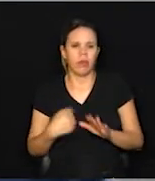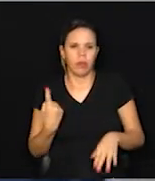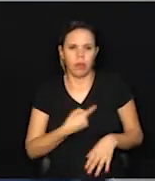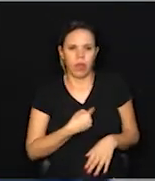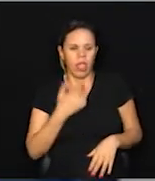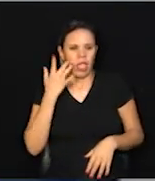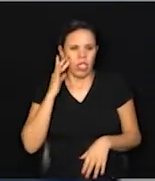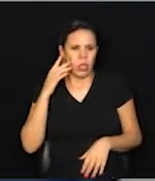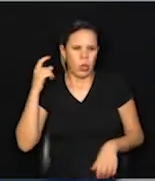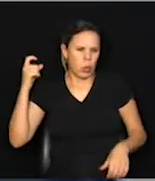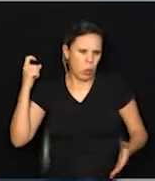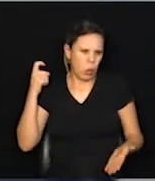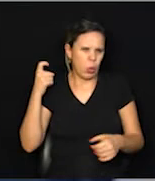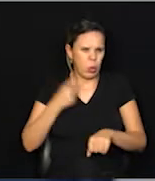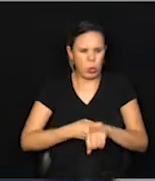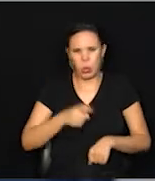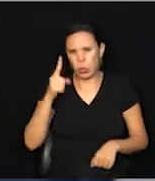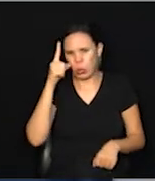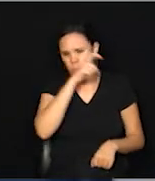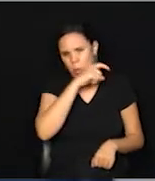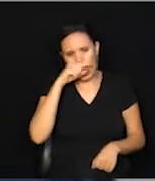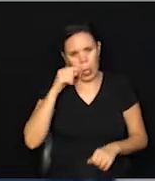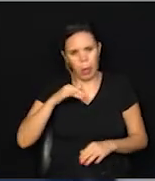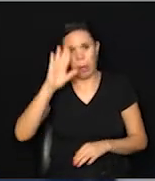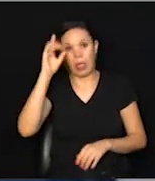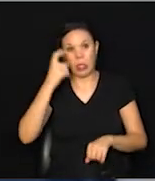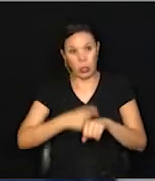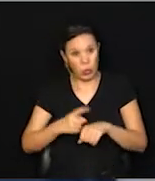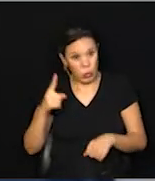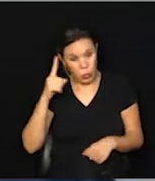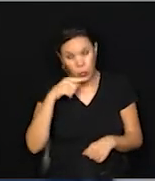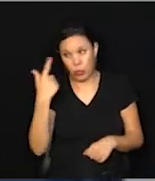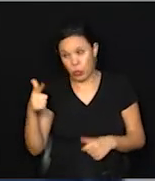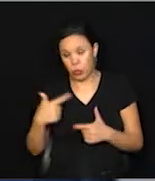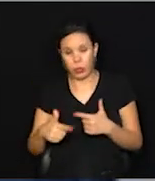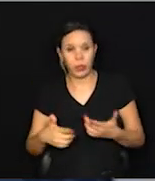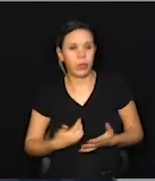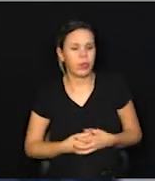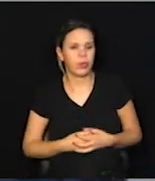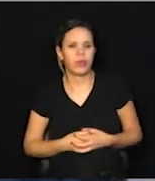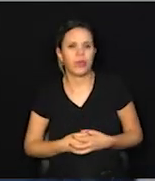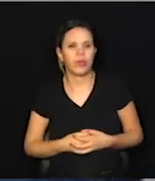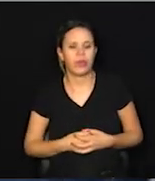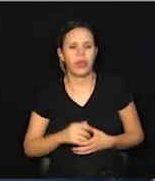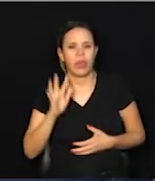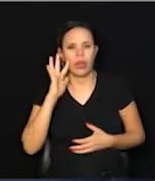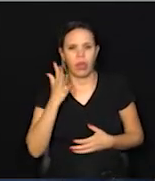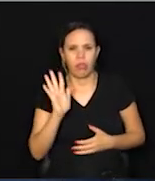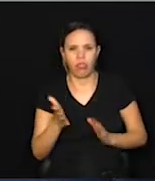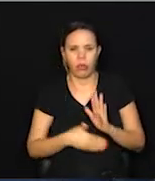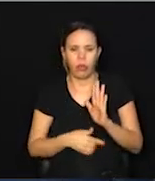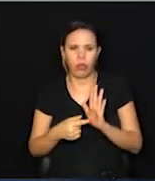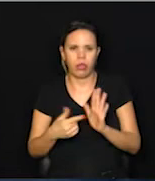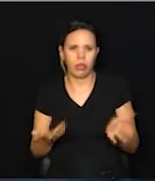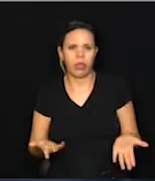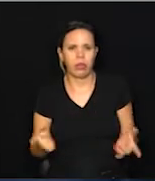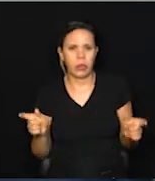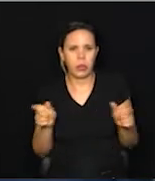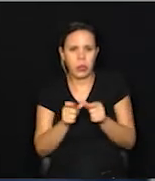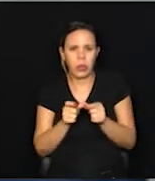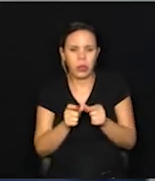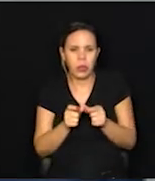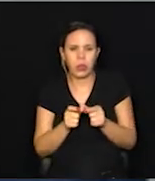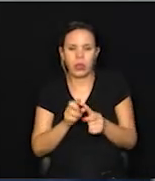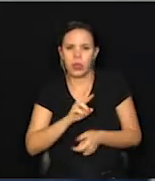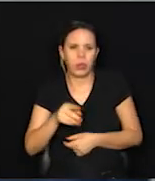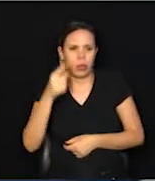dura, obviamente podia ter sido mais dura em uma outra situação, e que algum resultado já apareceu. É pequeno, não é o